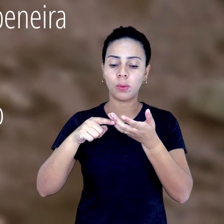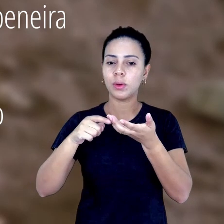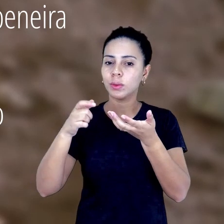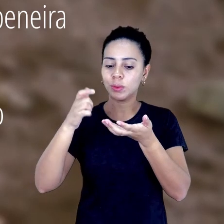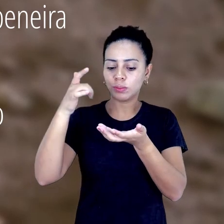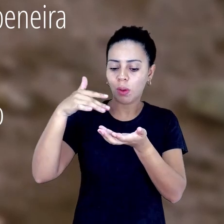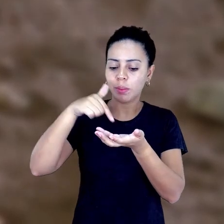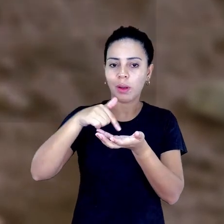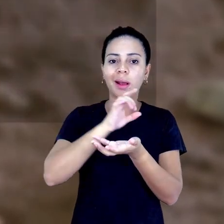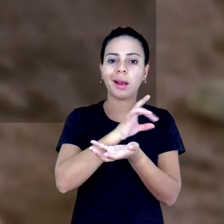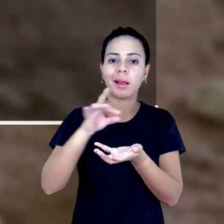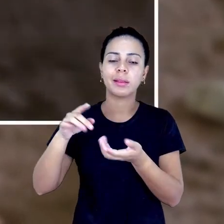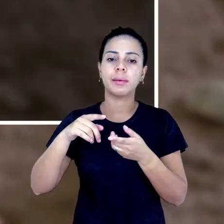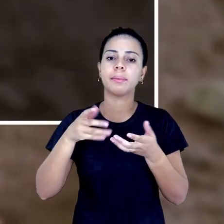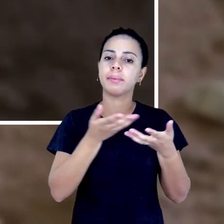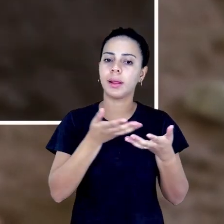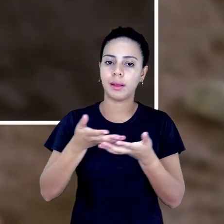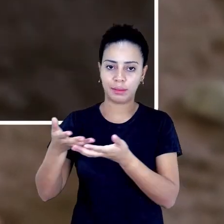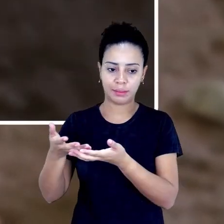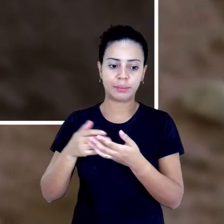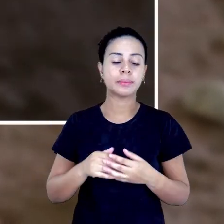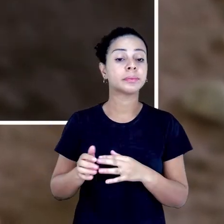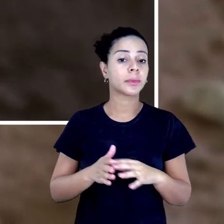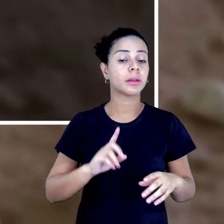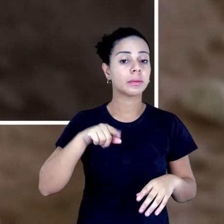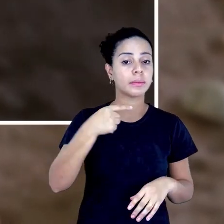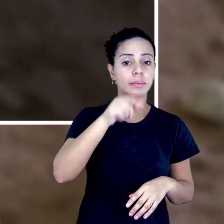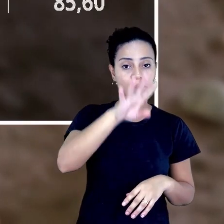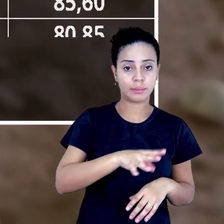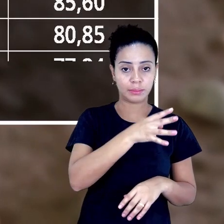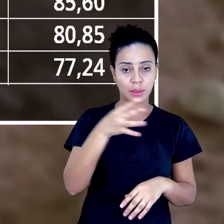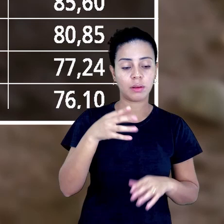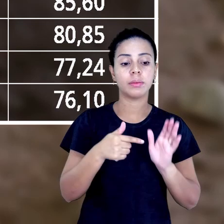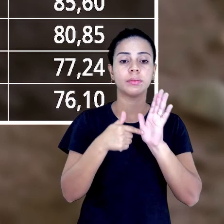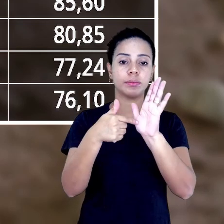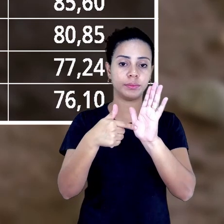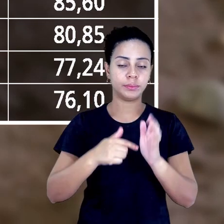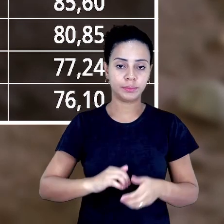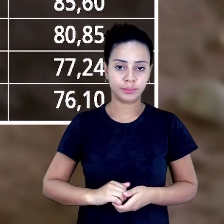em gramas. Esses resultados são expressos na seguinte tabela.